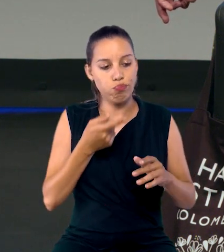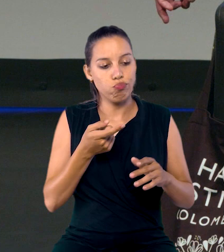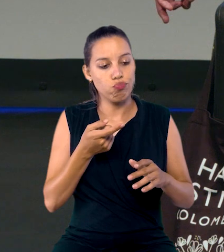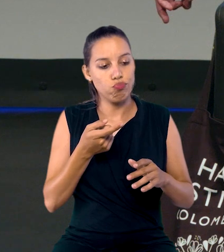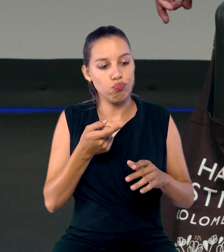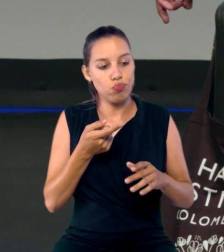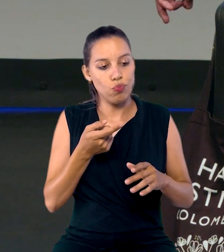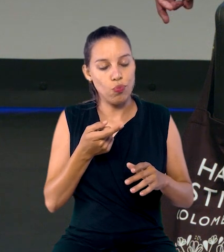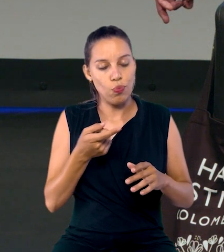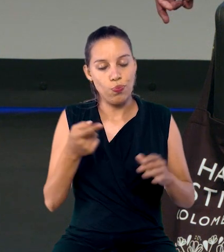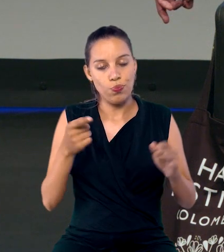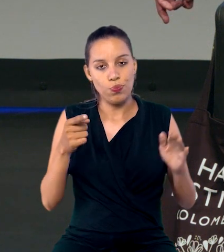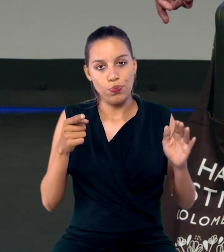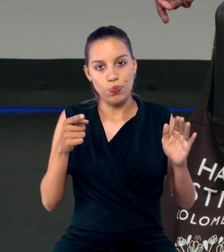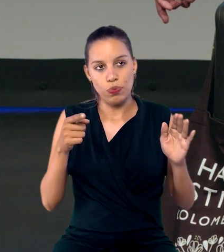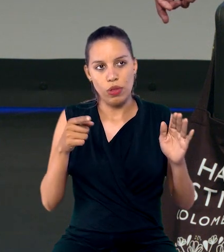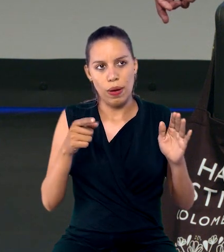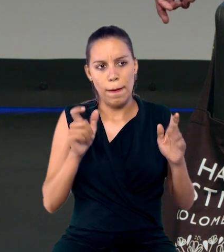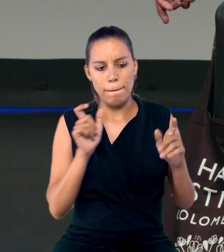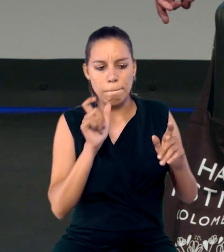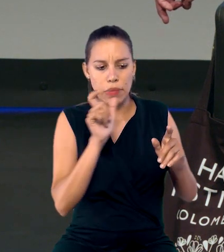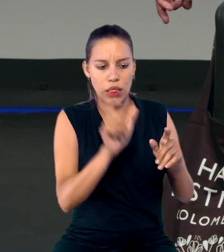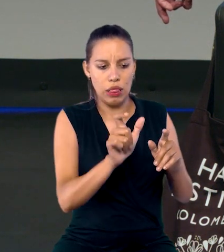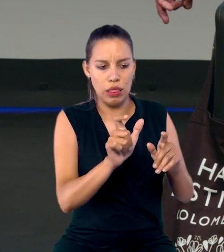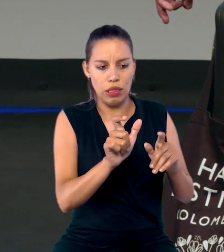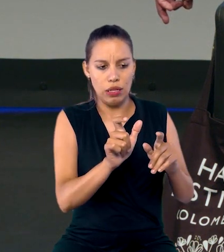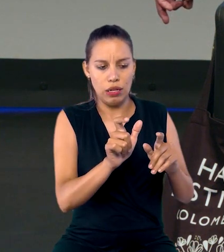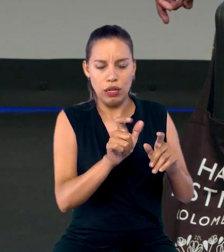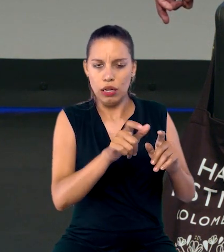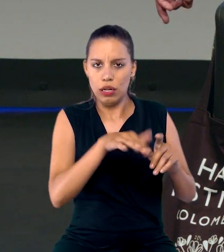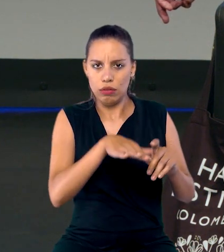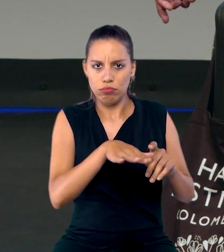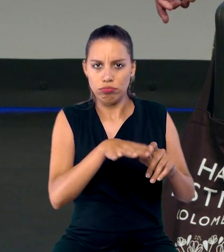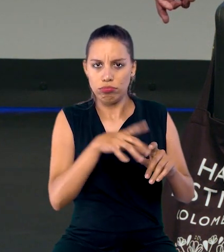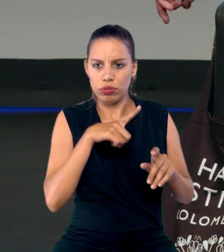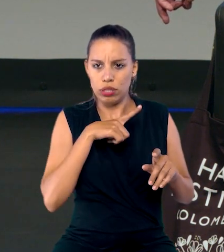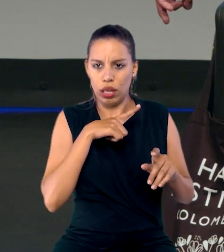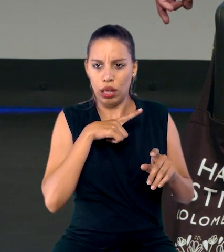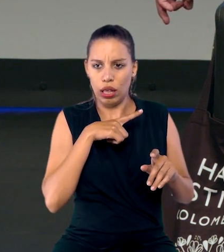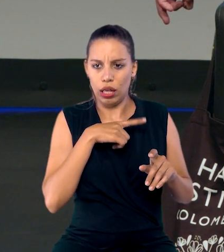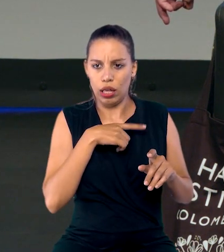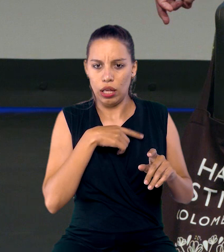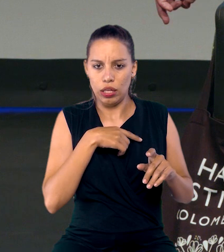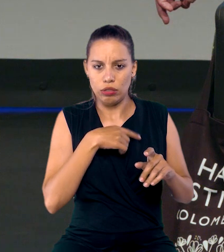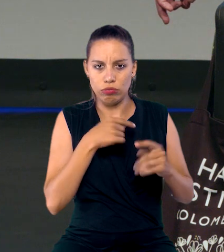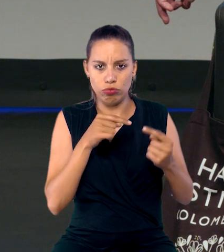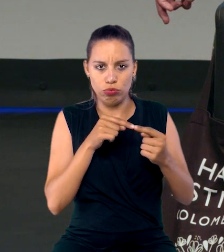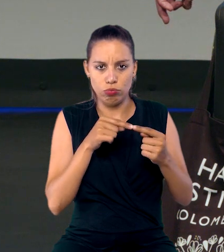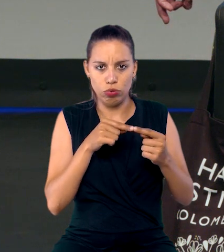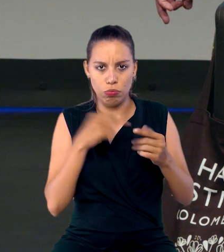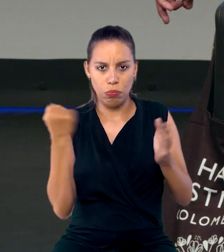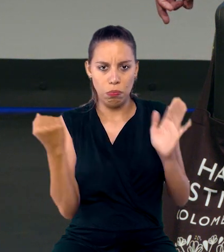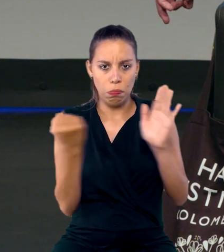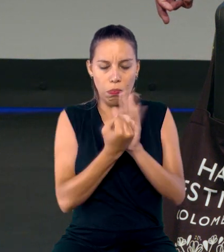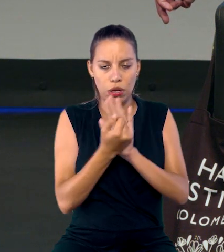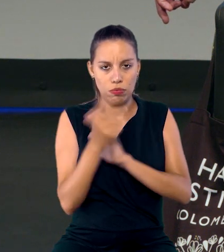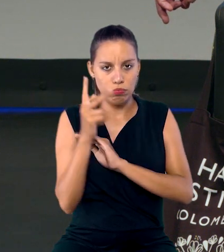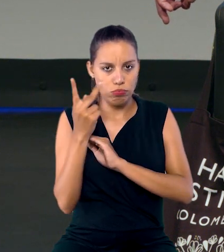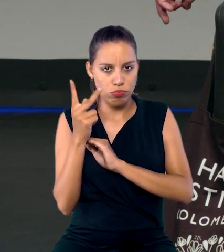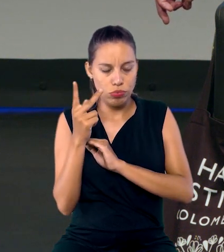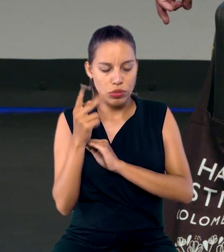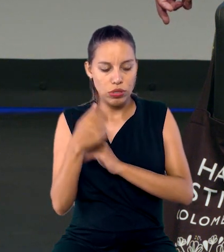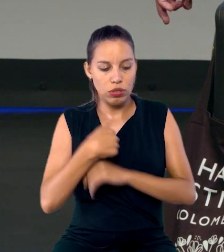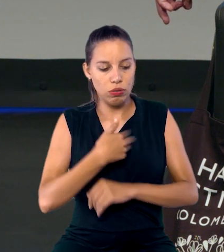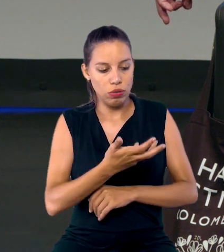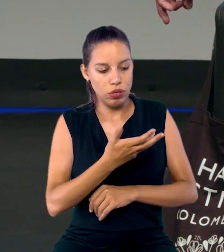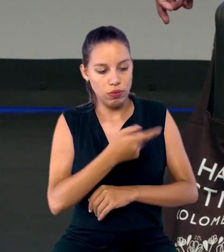palavras também são formas de uma cicatriz, né, que fica de uma história. E